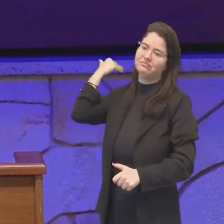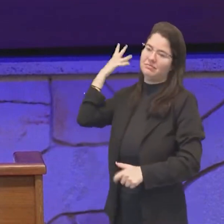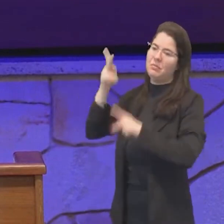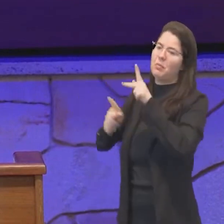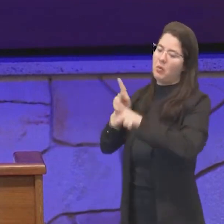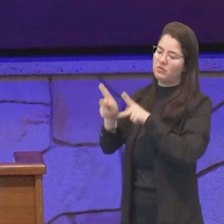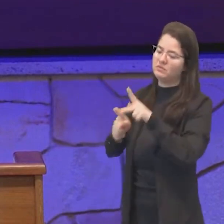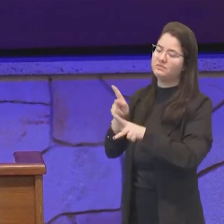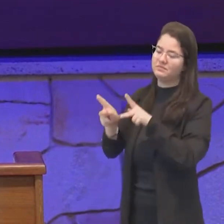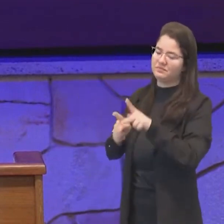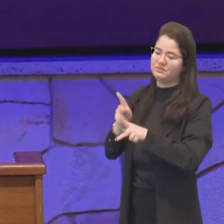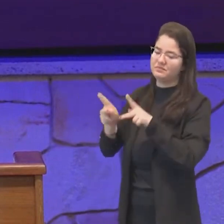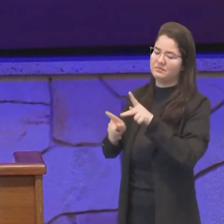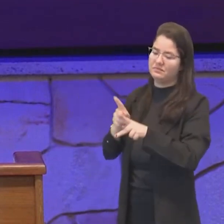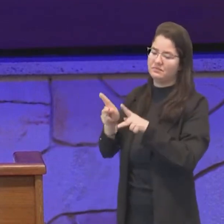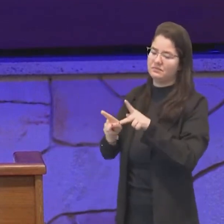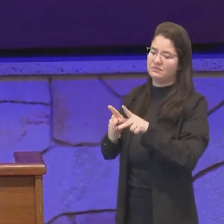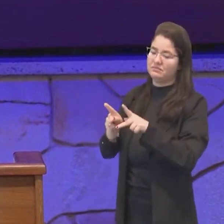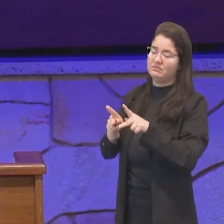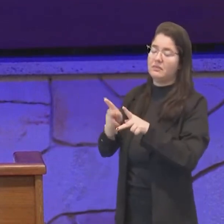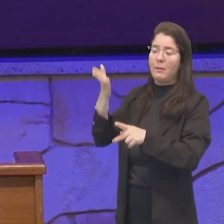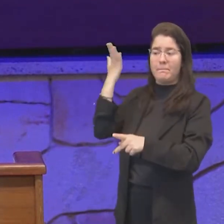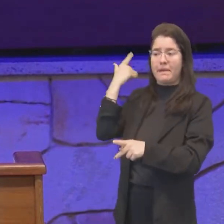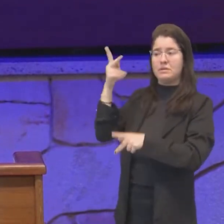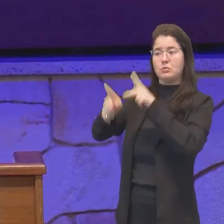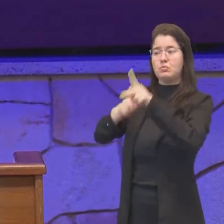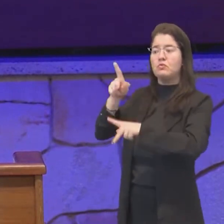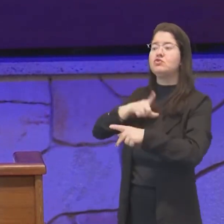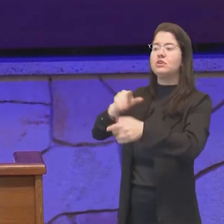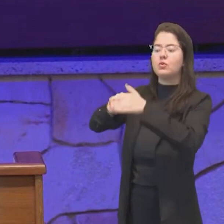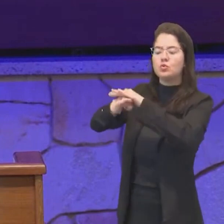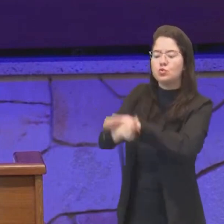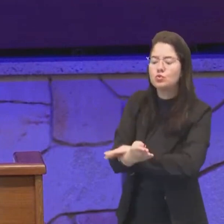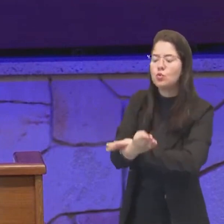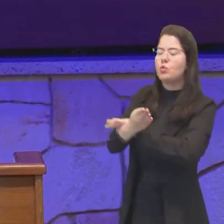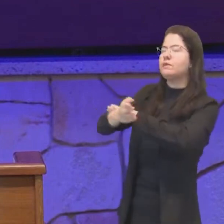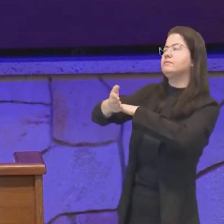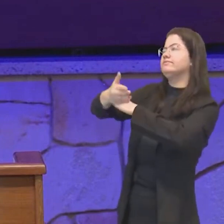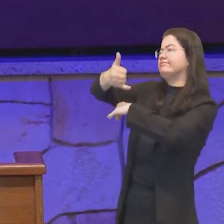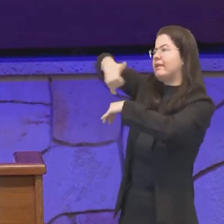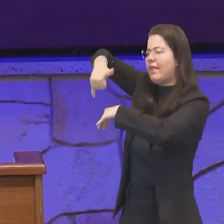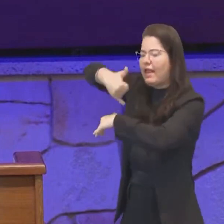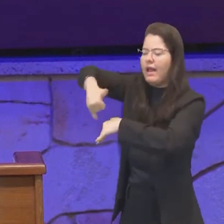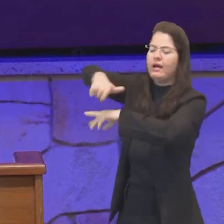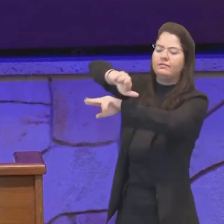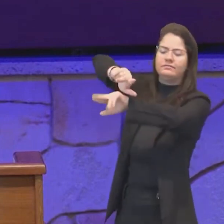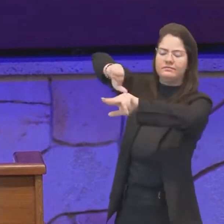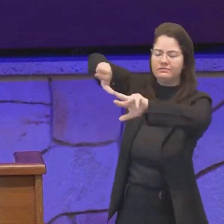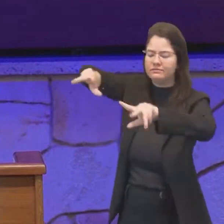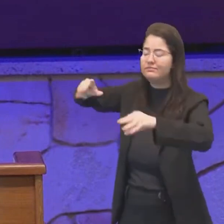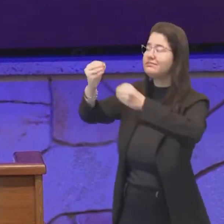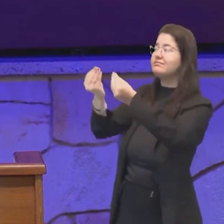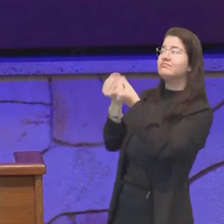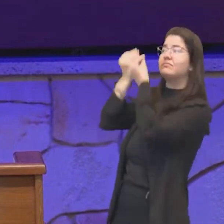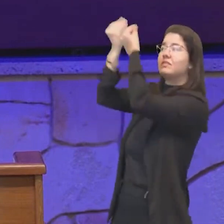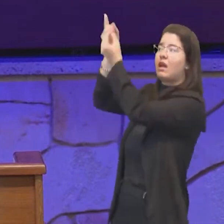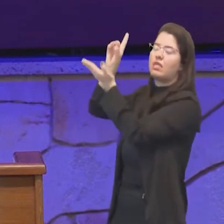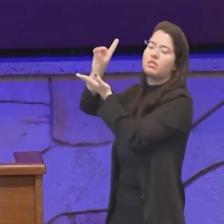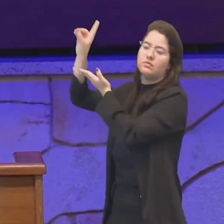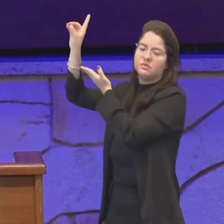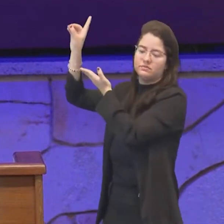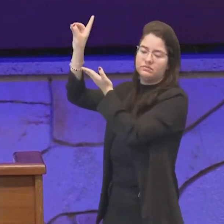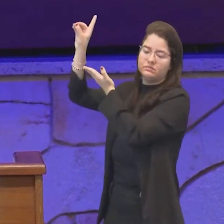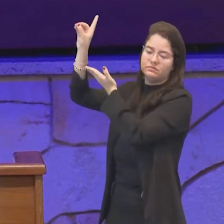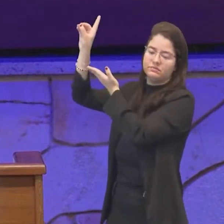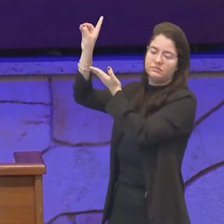Eles eram oferecidos como holocaustos. Os holocaustos que continham o elemento do azeite, ele servia para